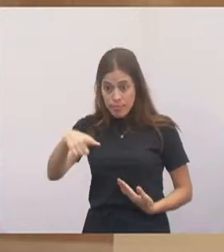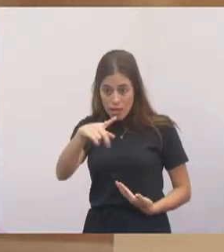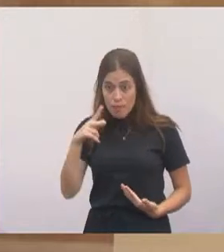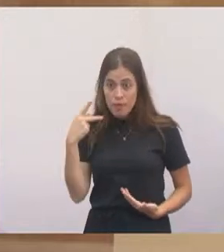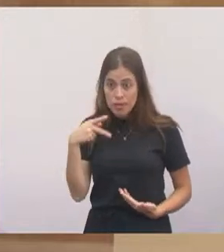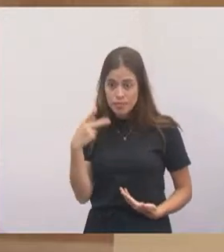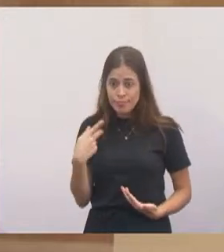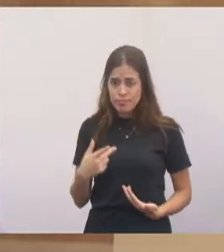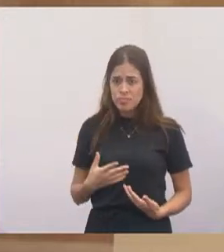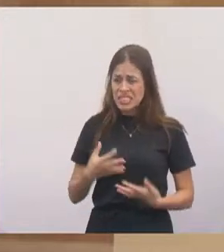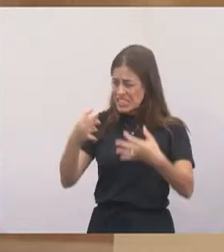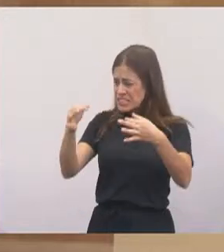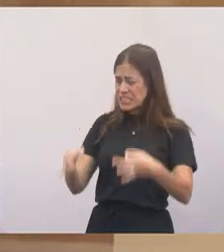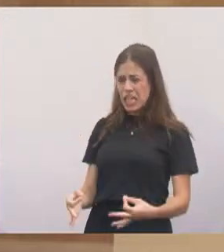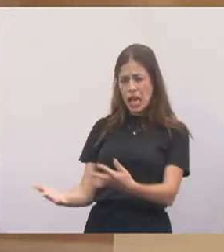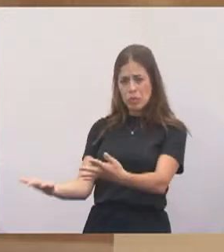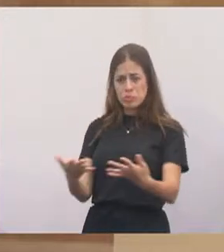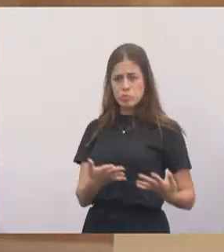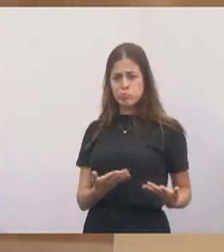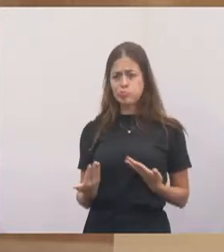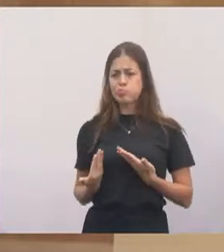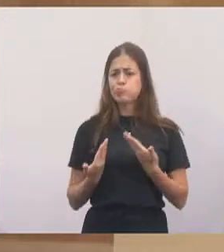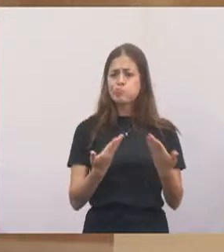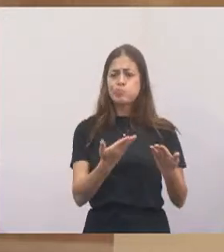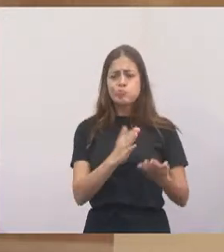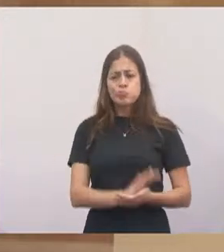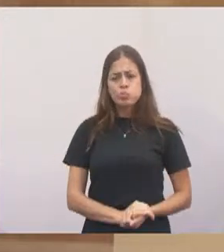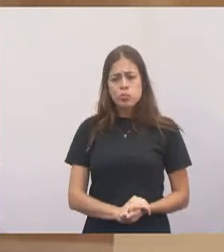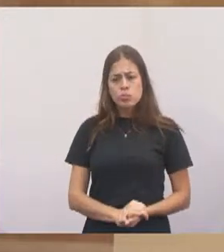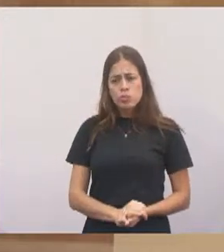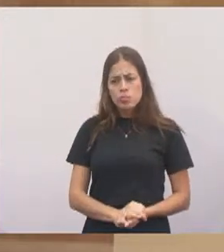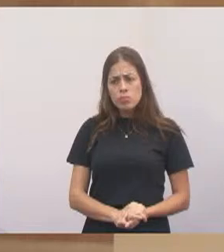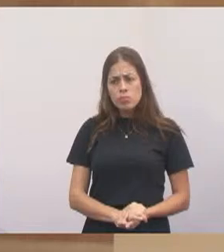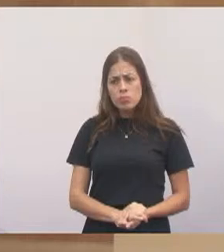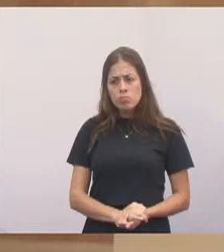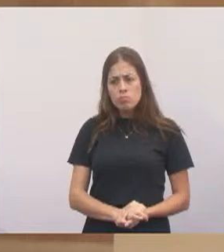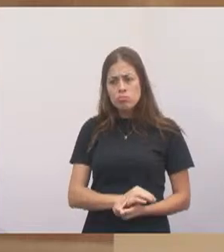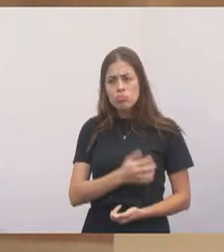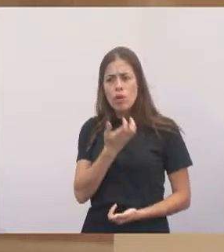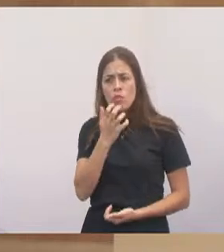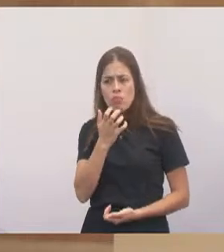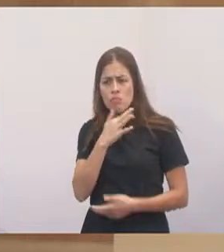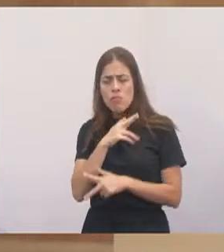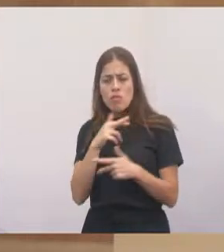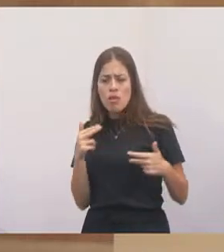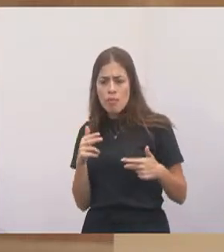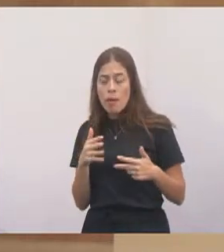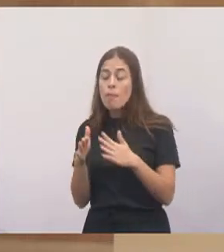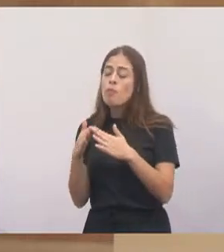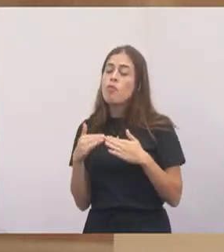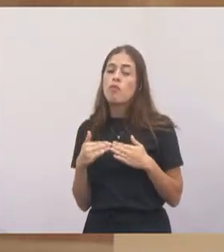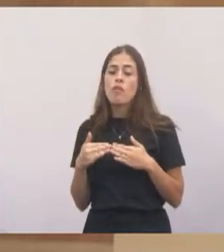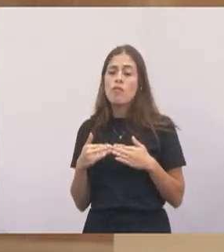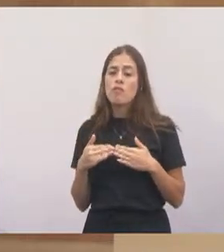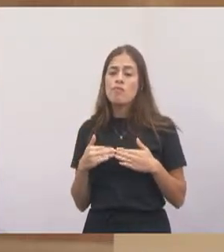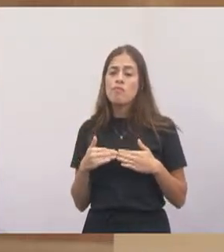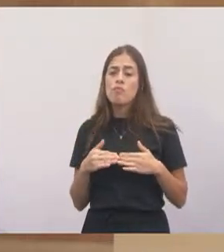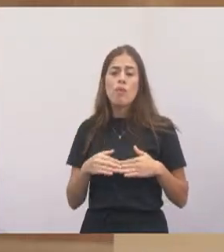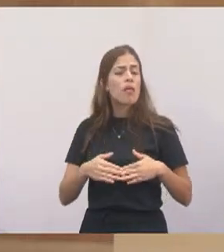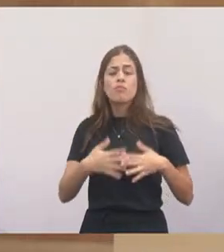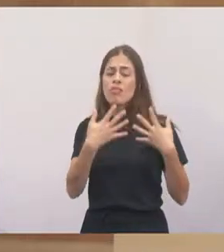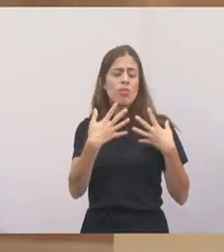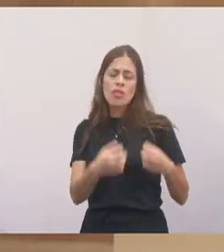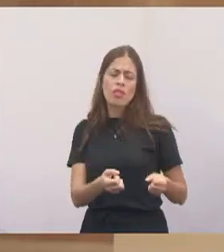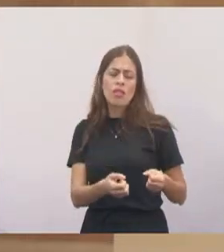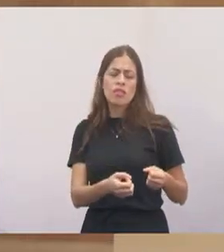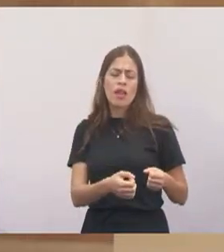de lidar com essa parte com os animais, por favor, porque não tem cabimento um veto desse, tá